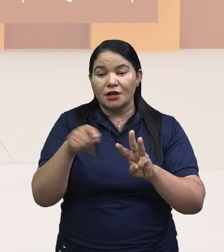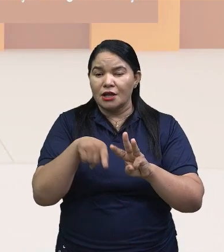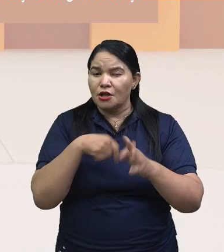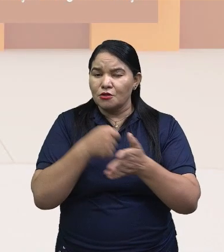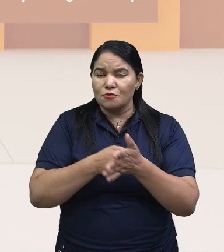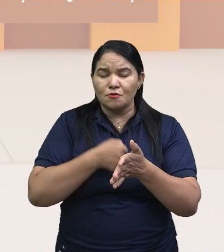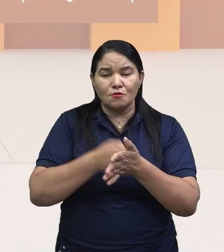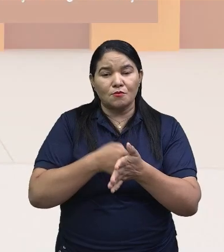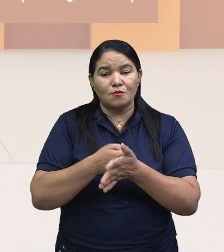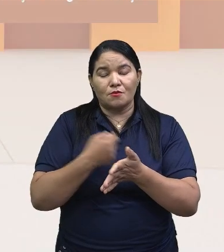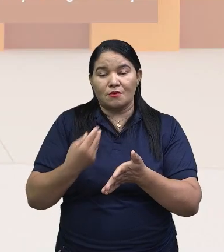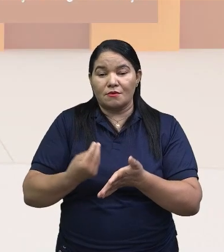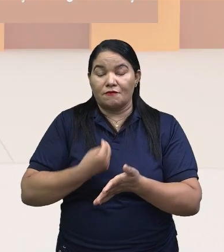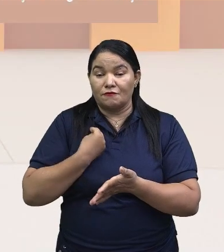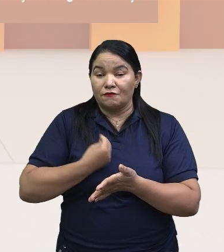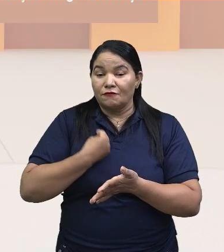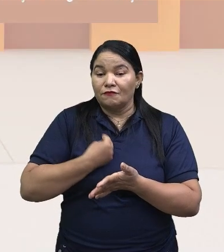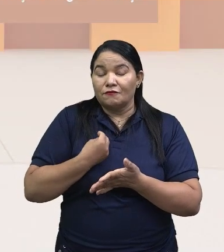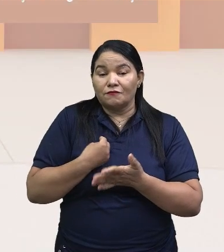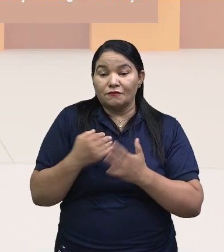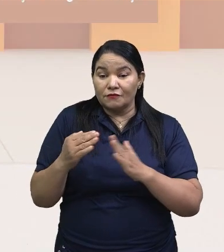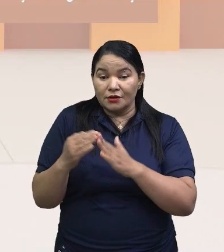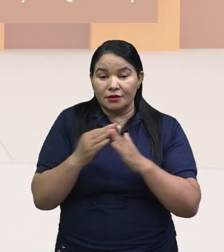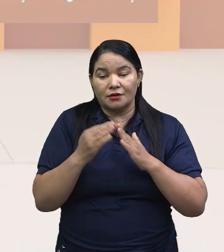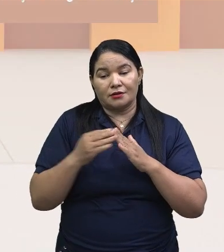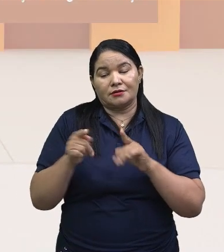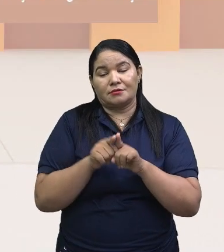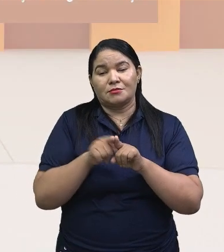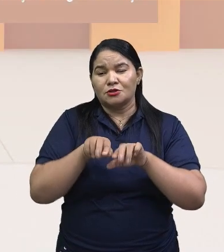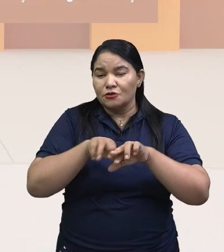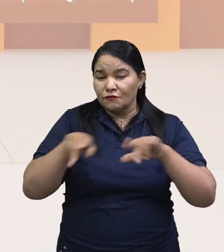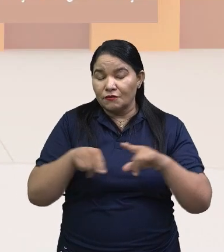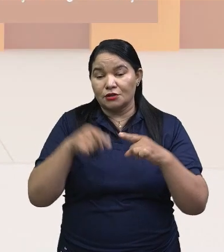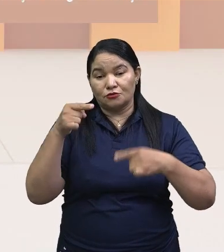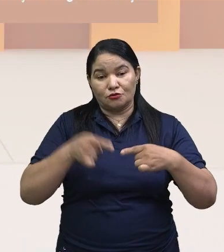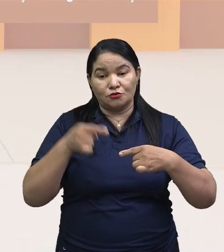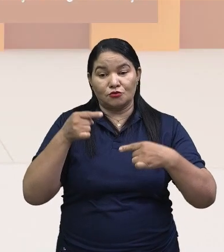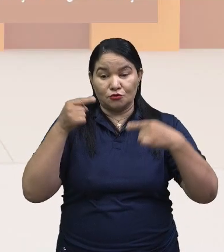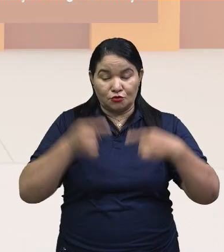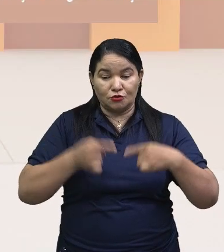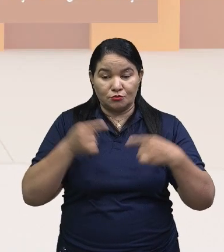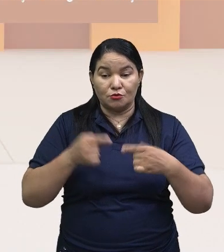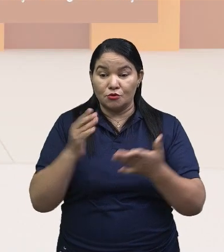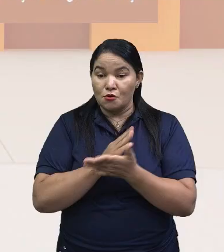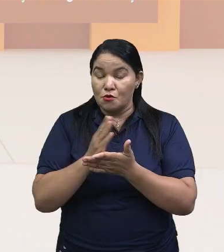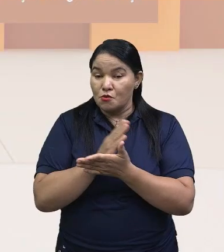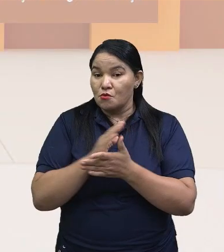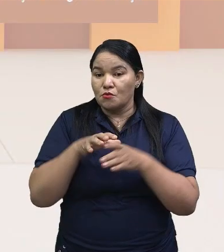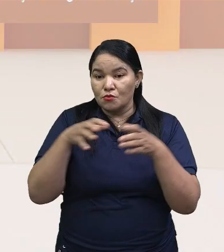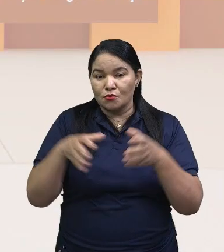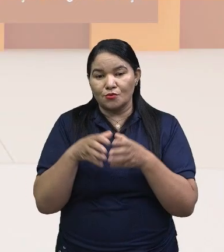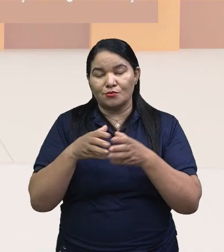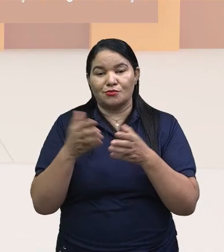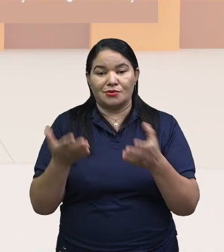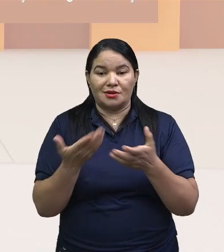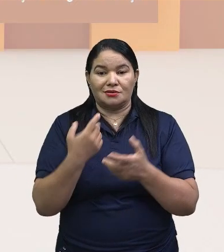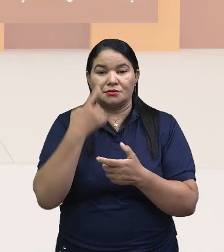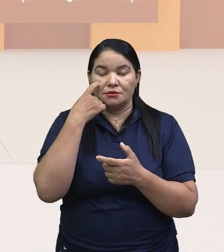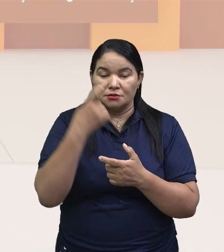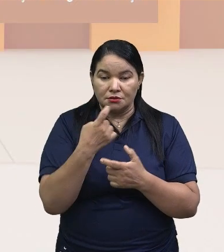continuar vivendo é palco de disputas de diferentes grupos que representam um interesse